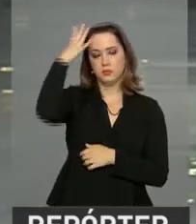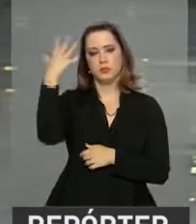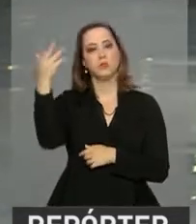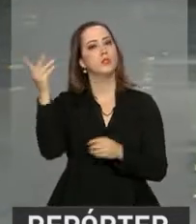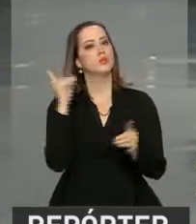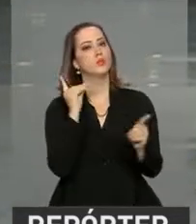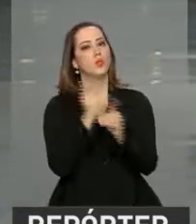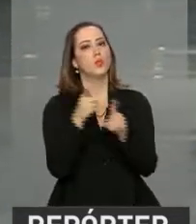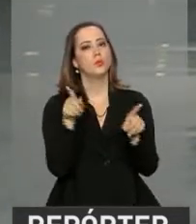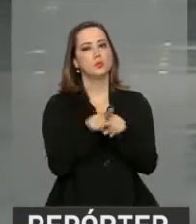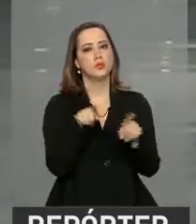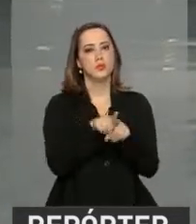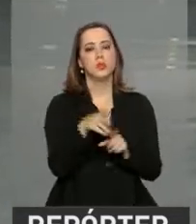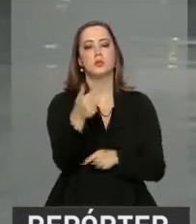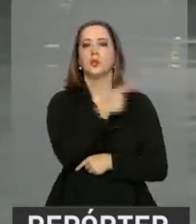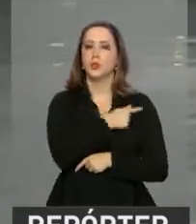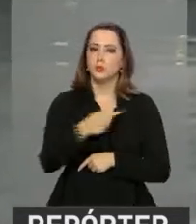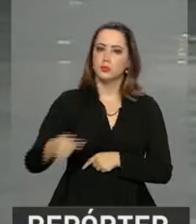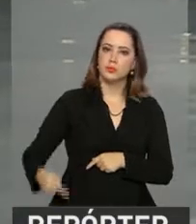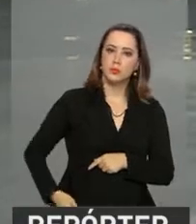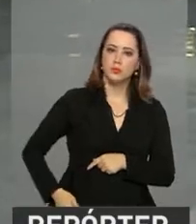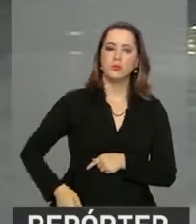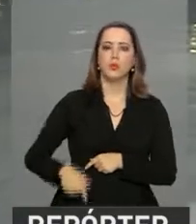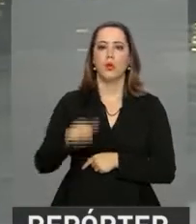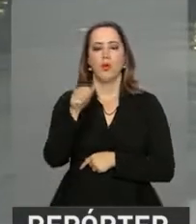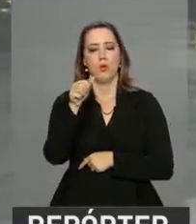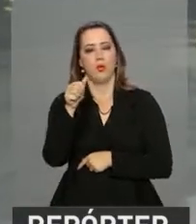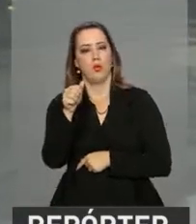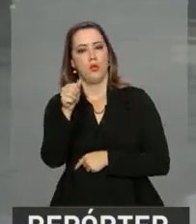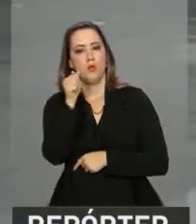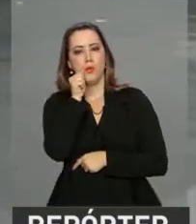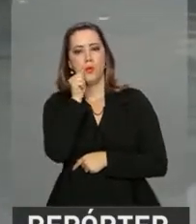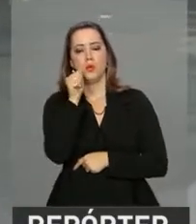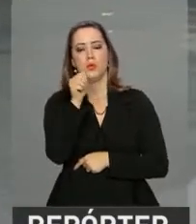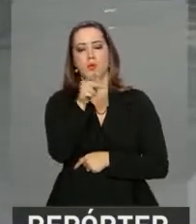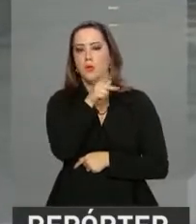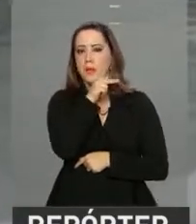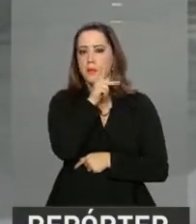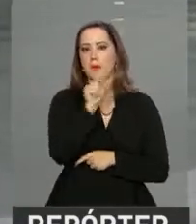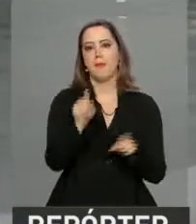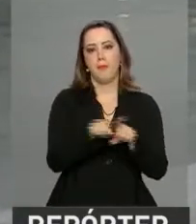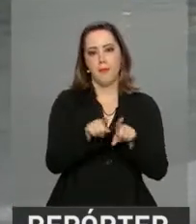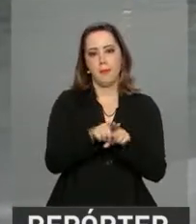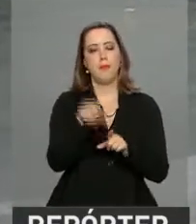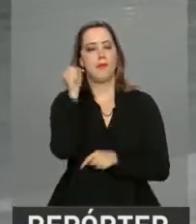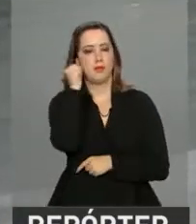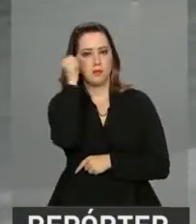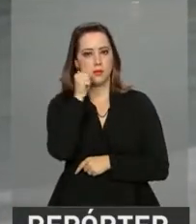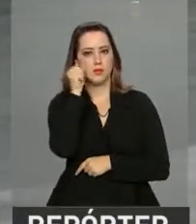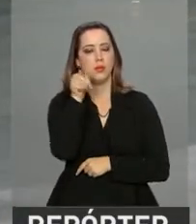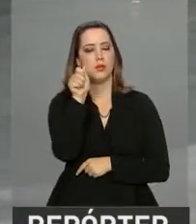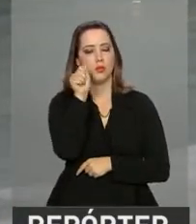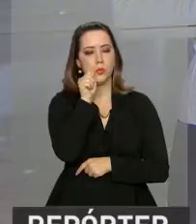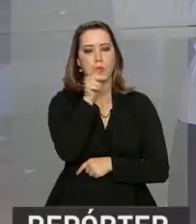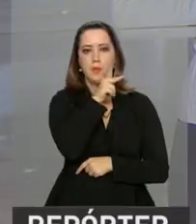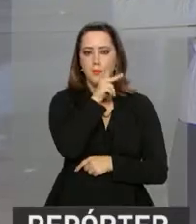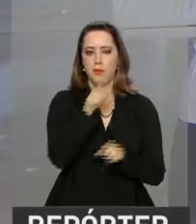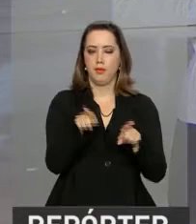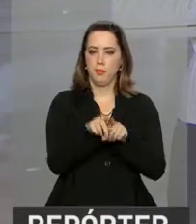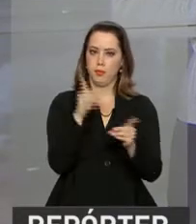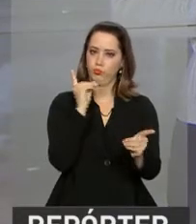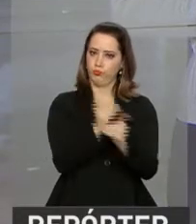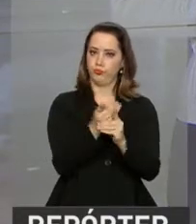o governador do amapá waldez góes e o senador também do amapá davi alcolumbre é com você e renata